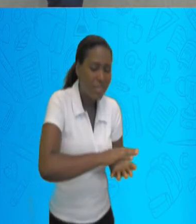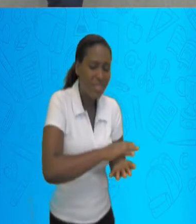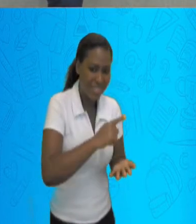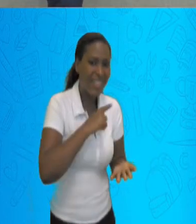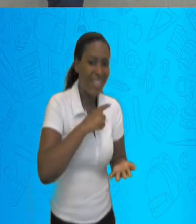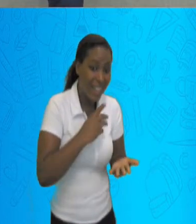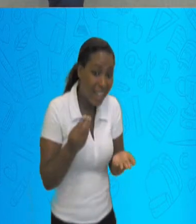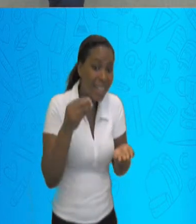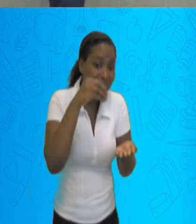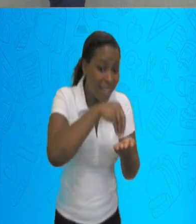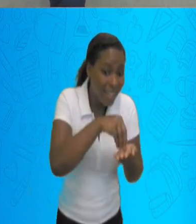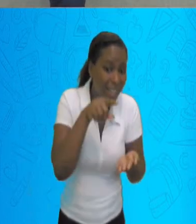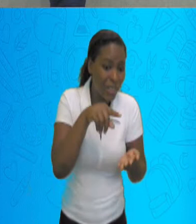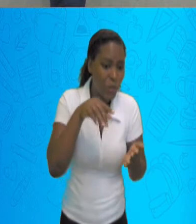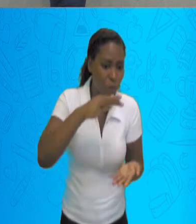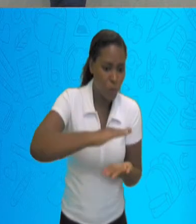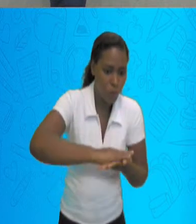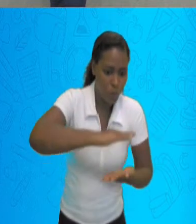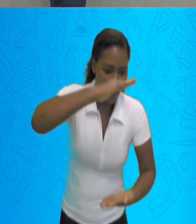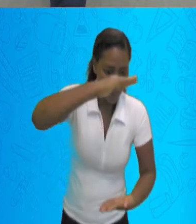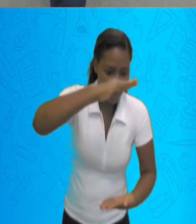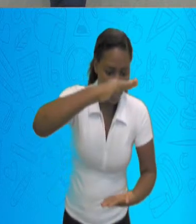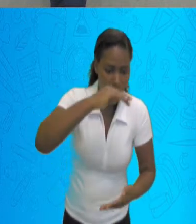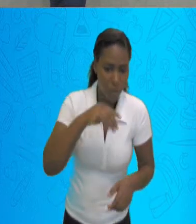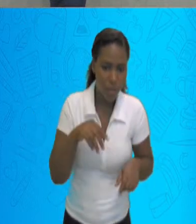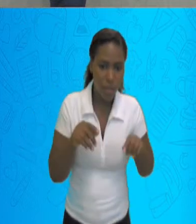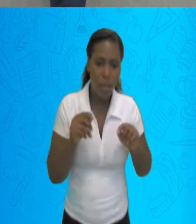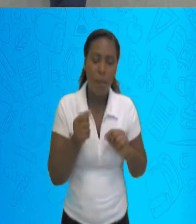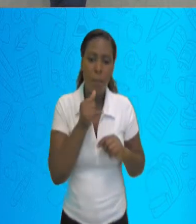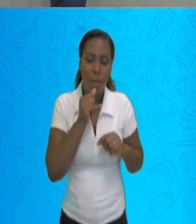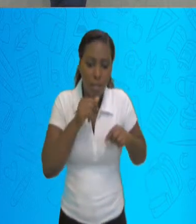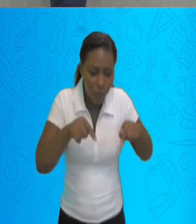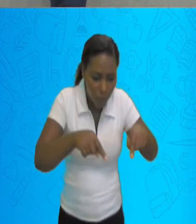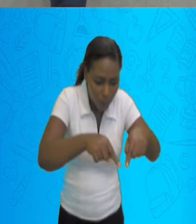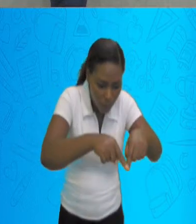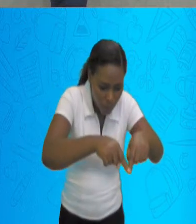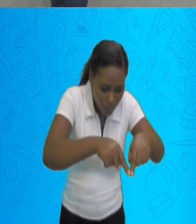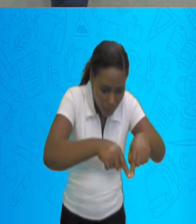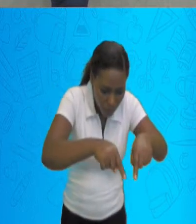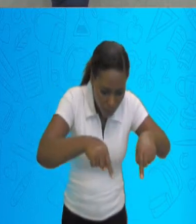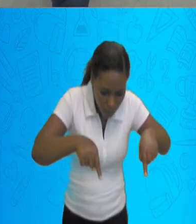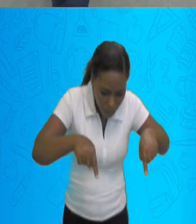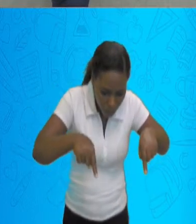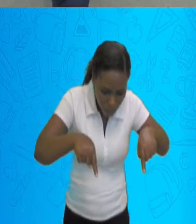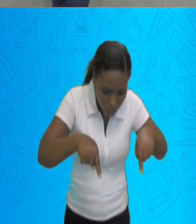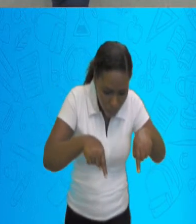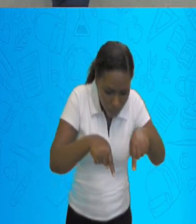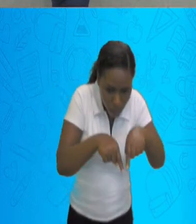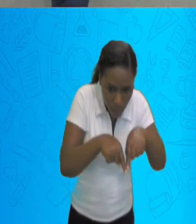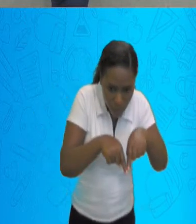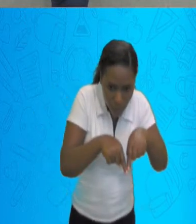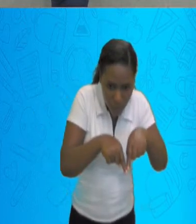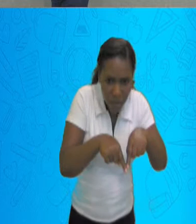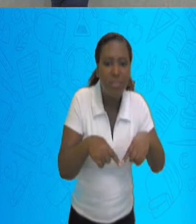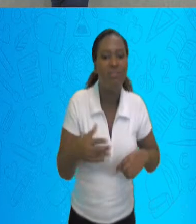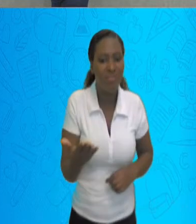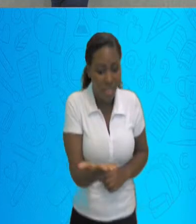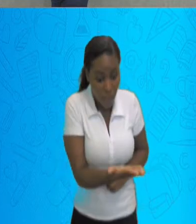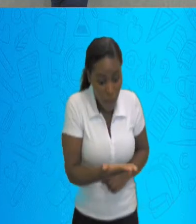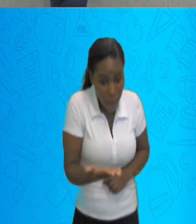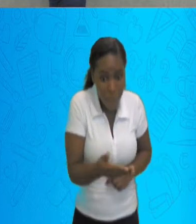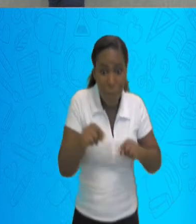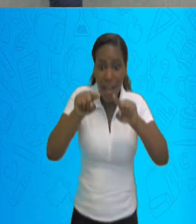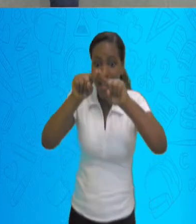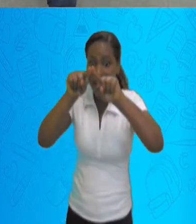estão encostando um no outro. Eles estão paralelos um ao outro, igual segmentos de retas,